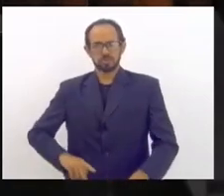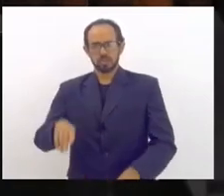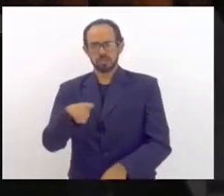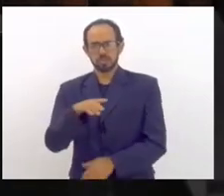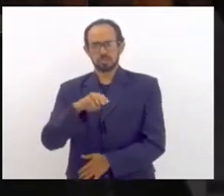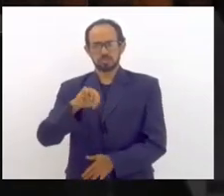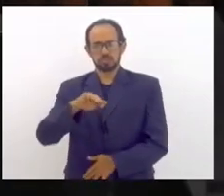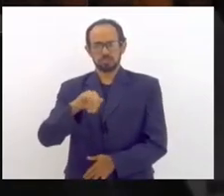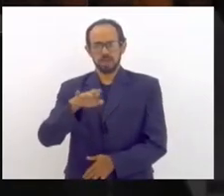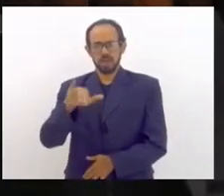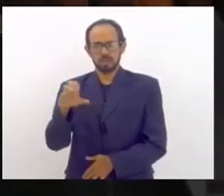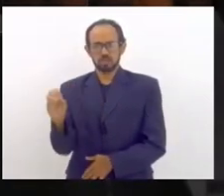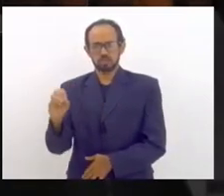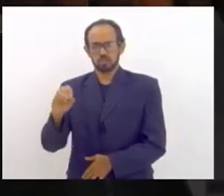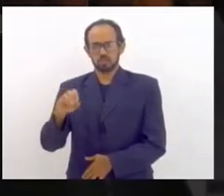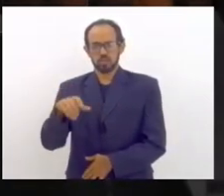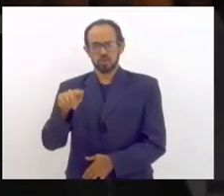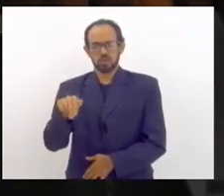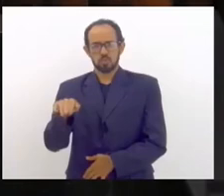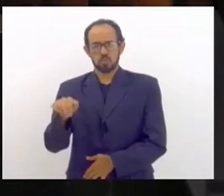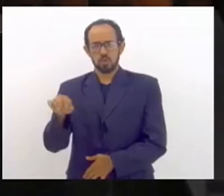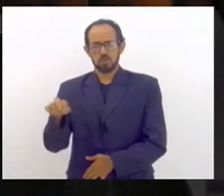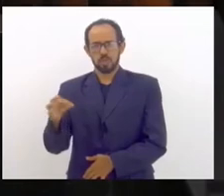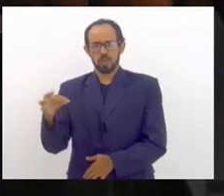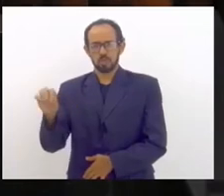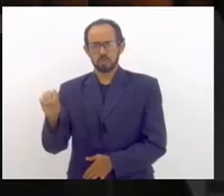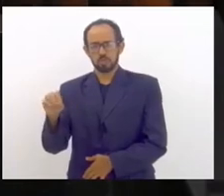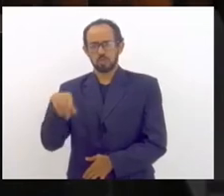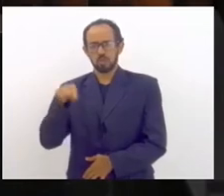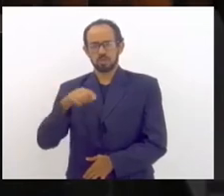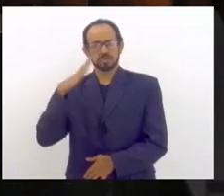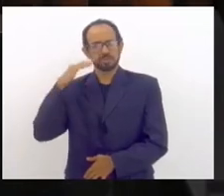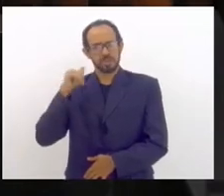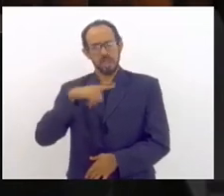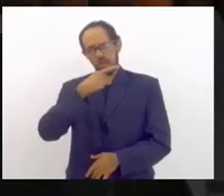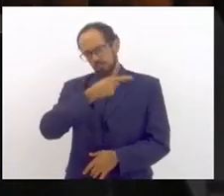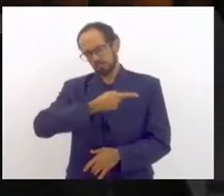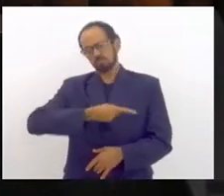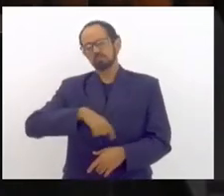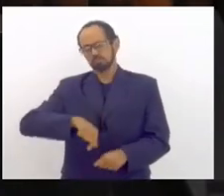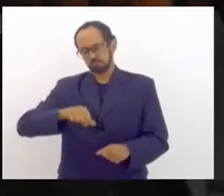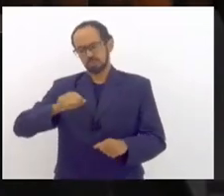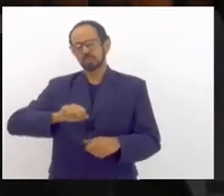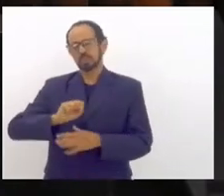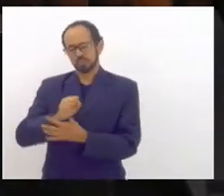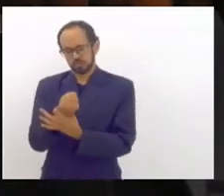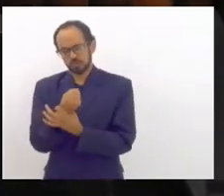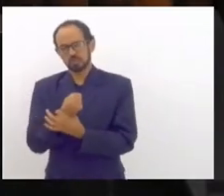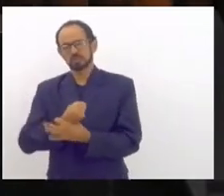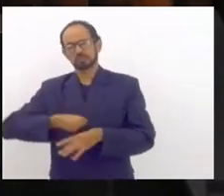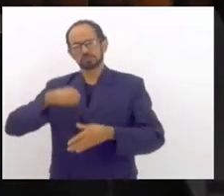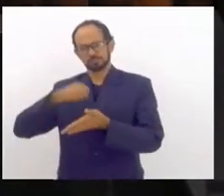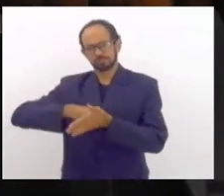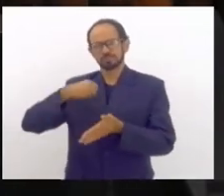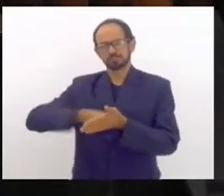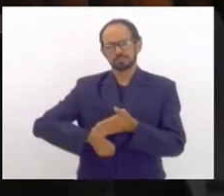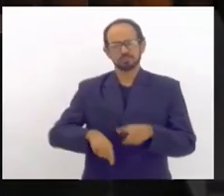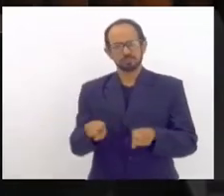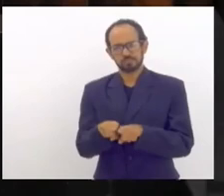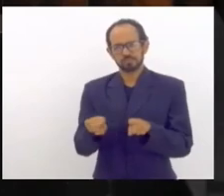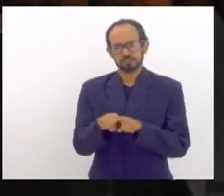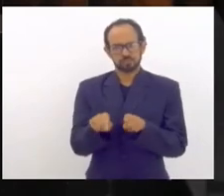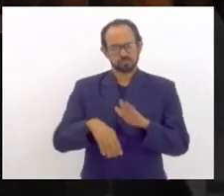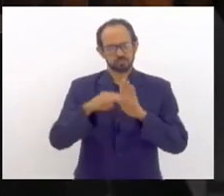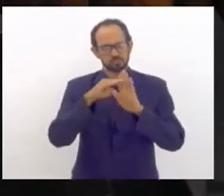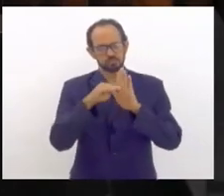é um cara muito sábio também, que conhece da segurança, nós vamos estar juntos lutando. brigar pela pauta da escala de serviço do policial militar,